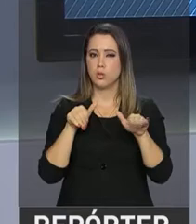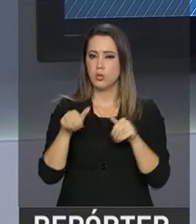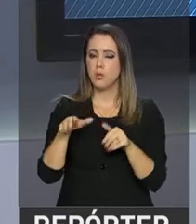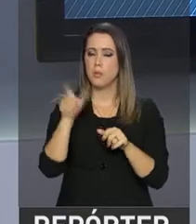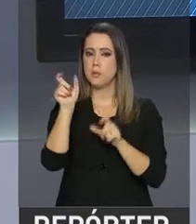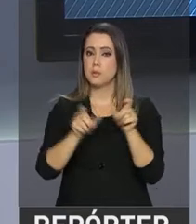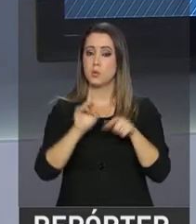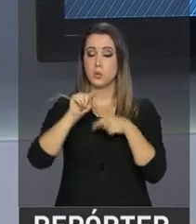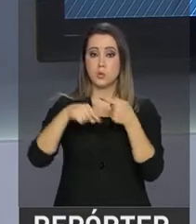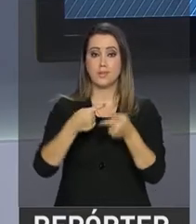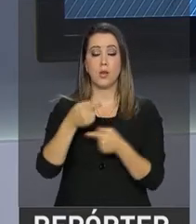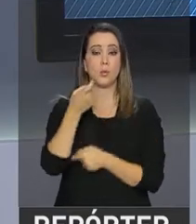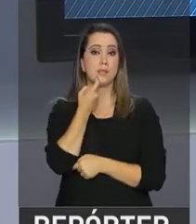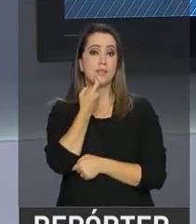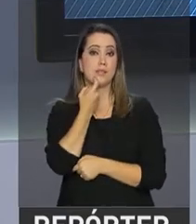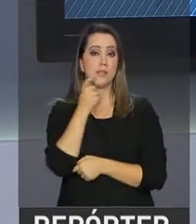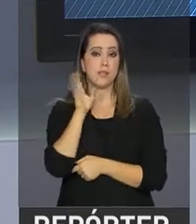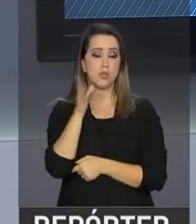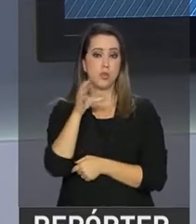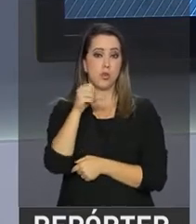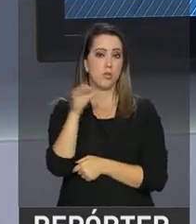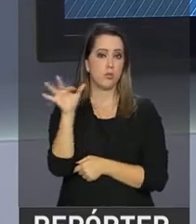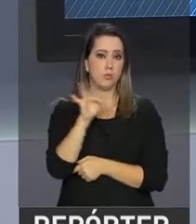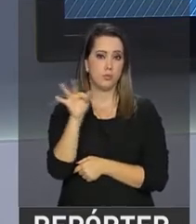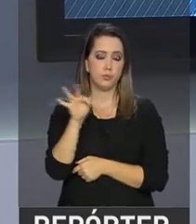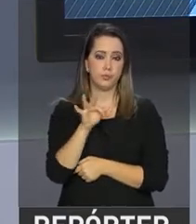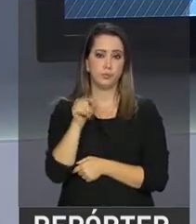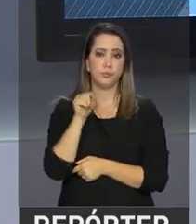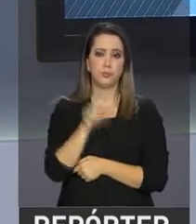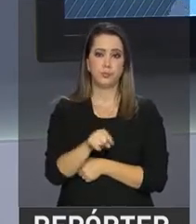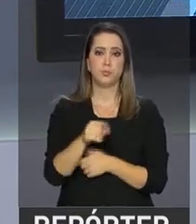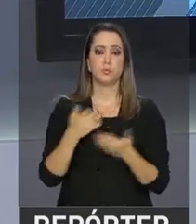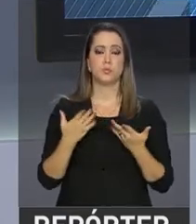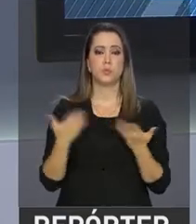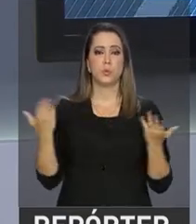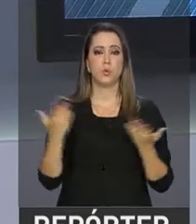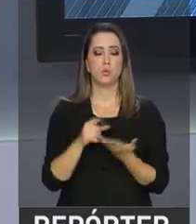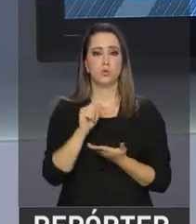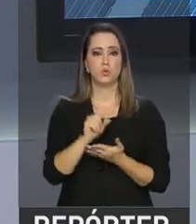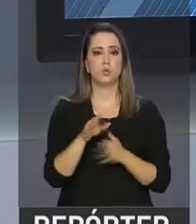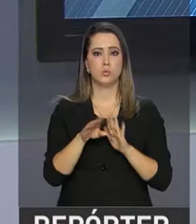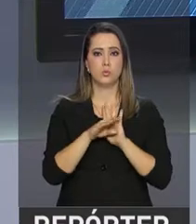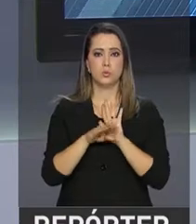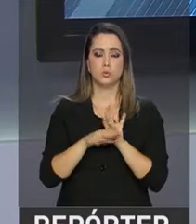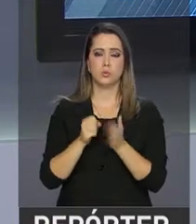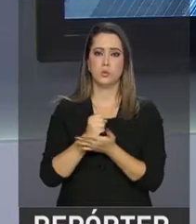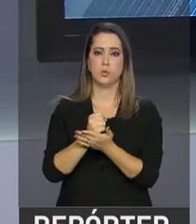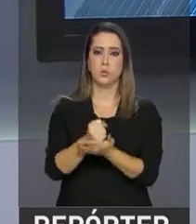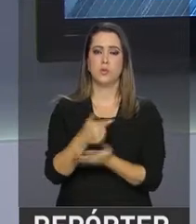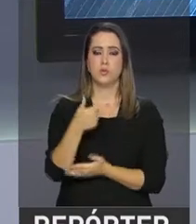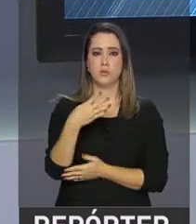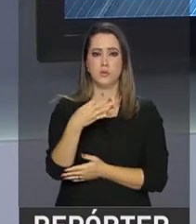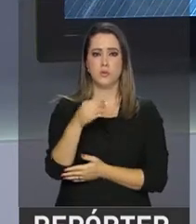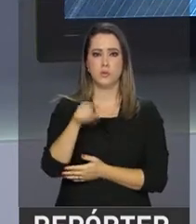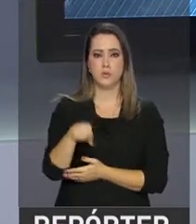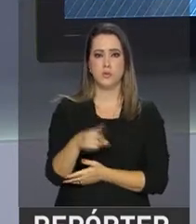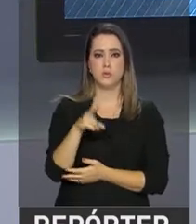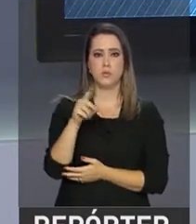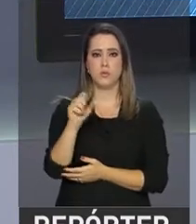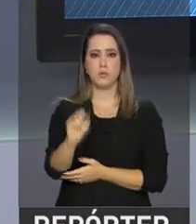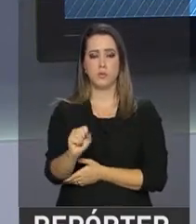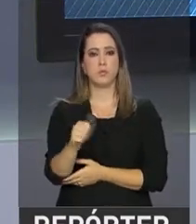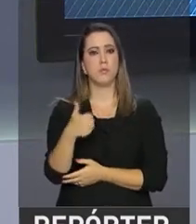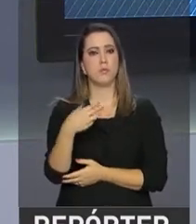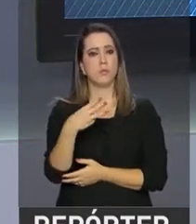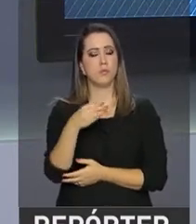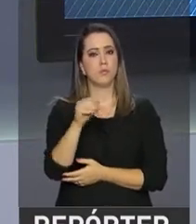na próxima sexta feira dia 9 de fevereiro nesta edição o programa oferece cerca de 240 mil vagas em